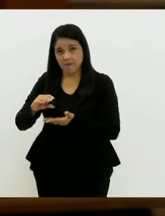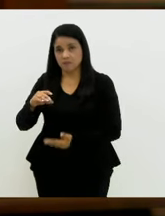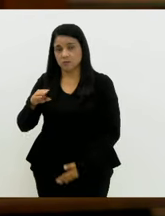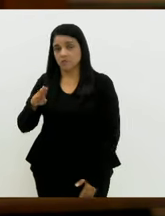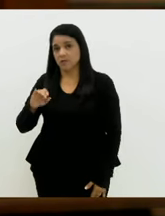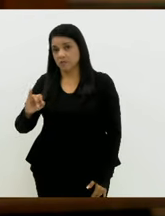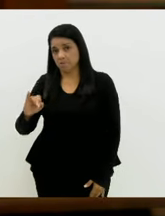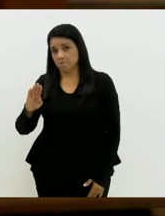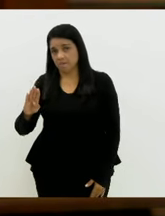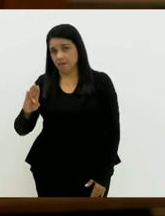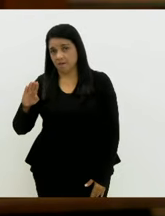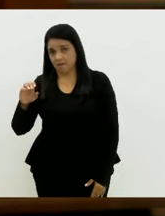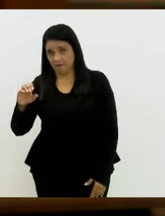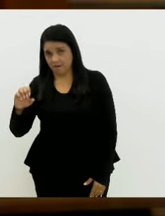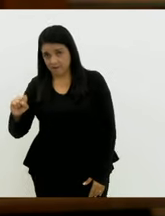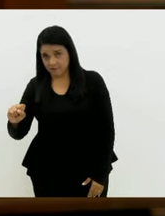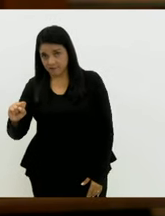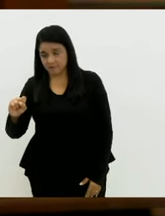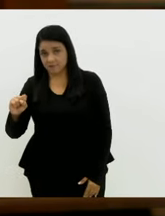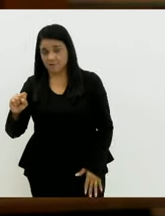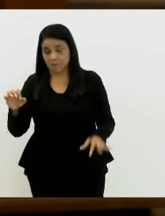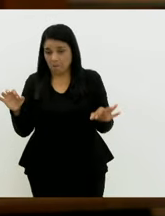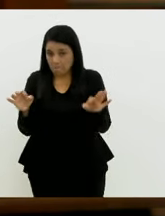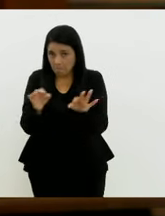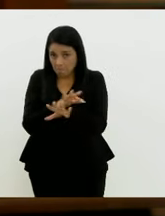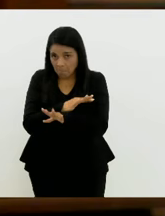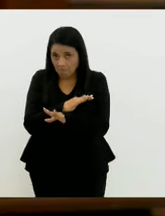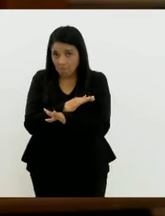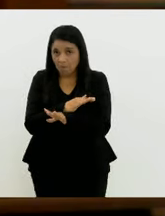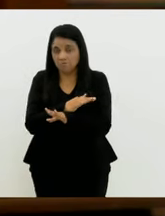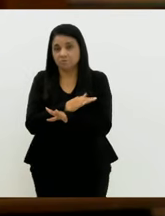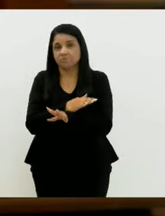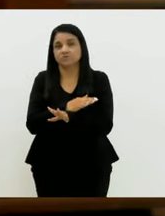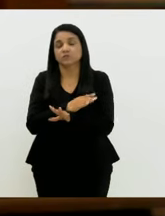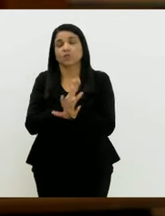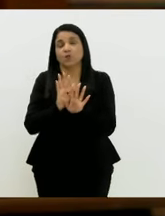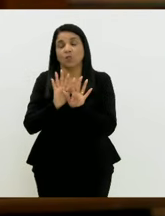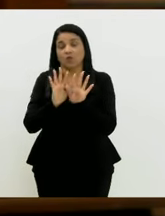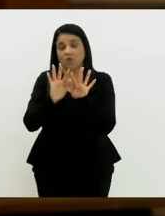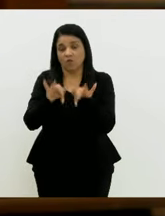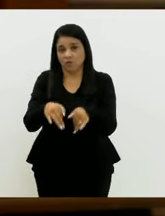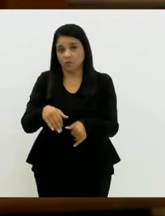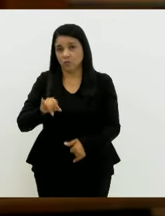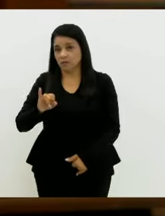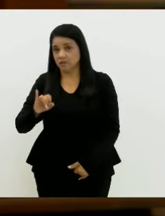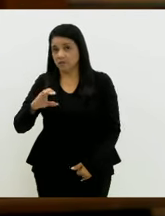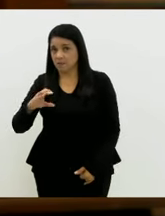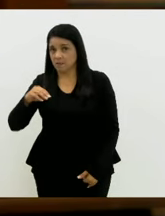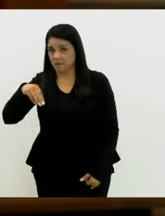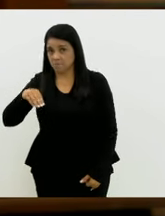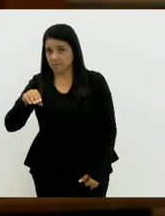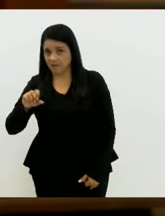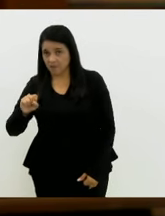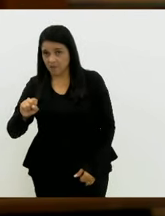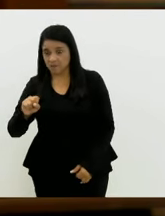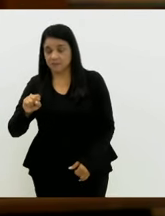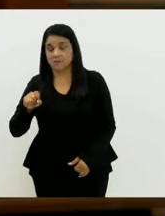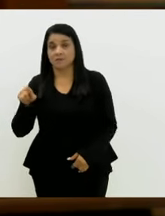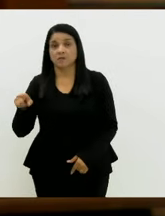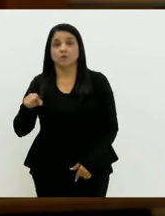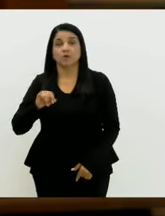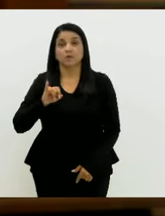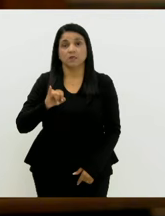Célia, depois que se completar o fim do ICMS e o pleno do IBS, que